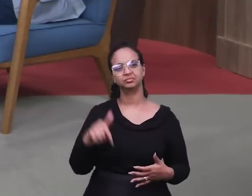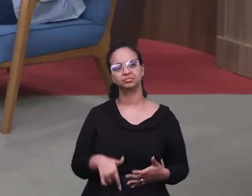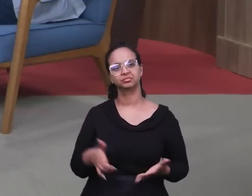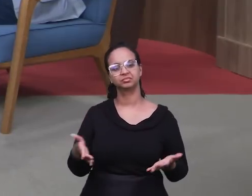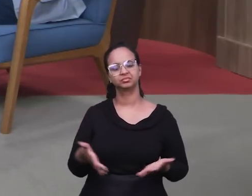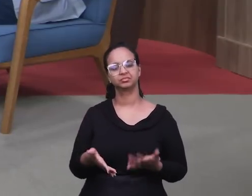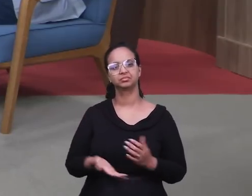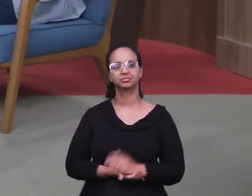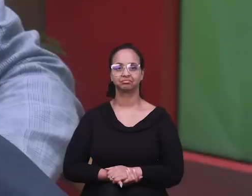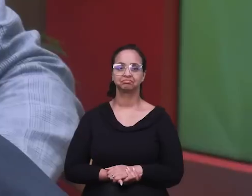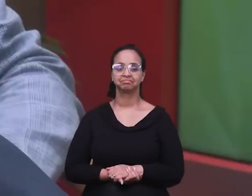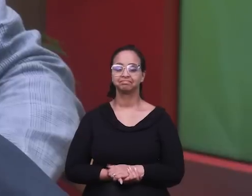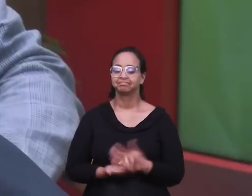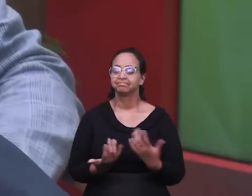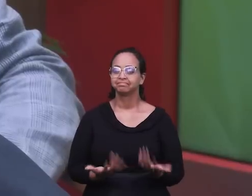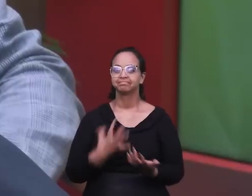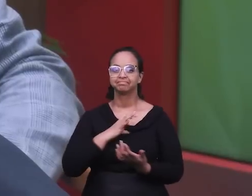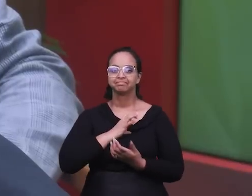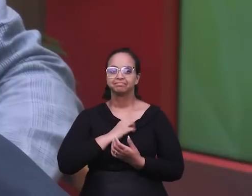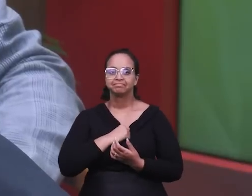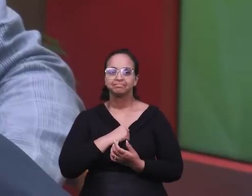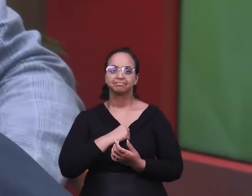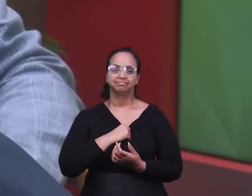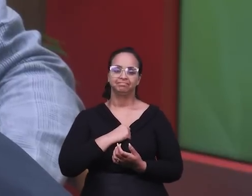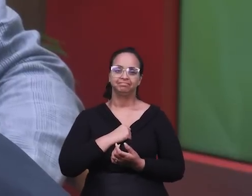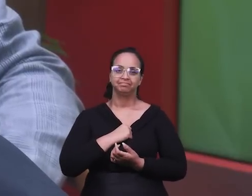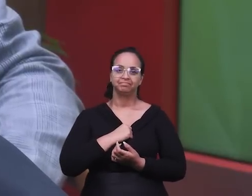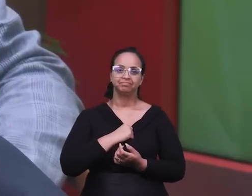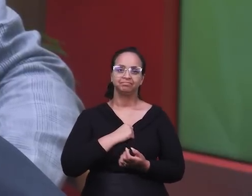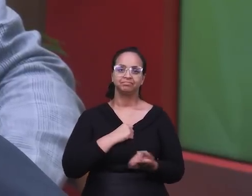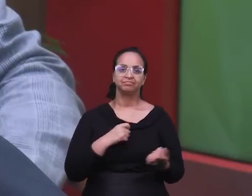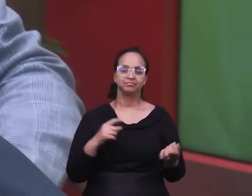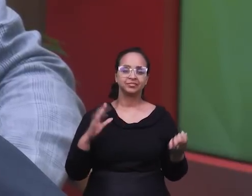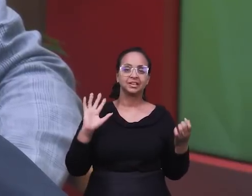nós abordamos aqui. Queridos,